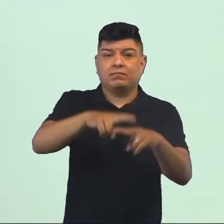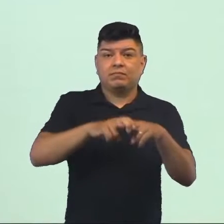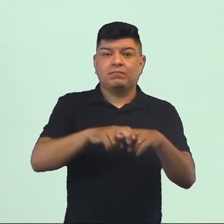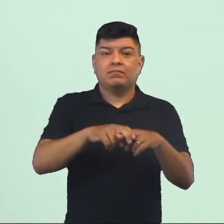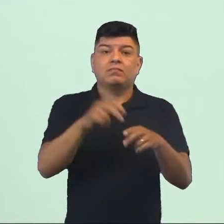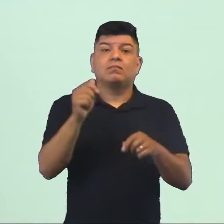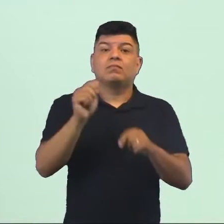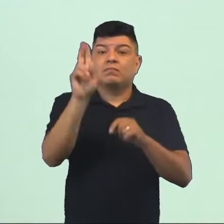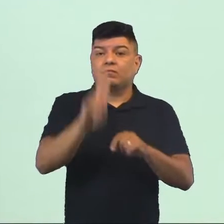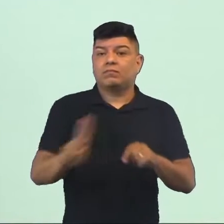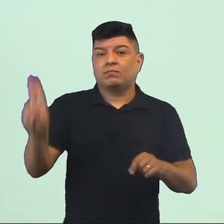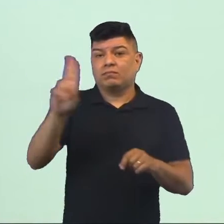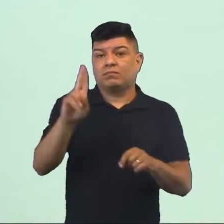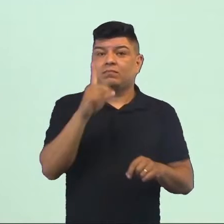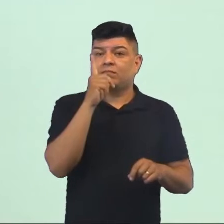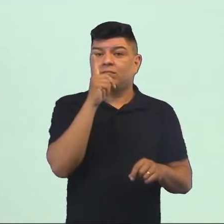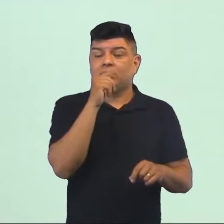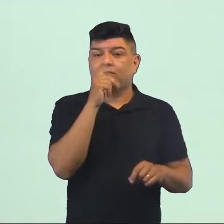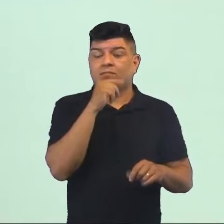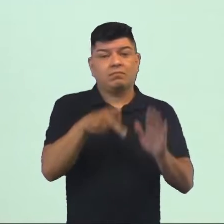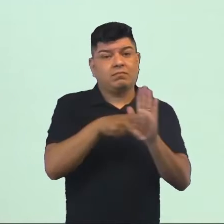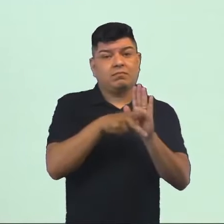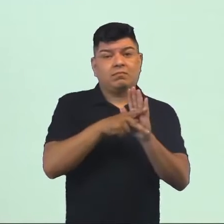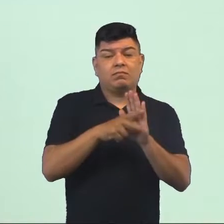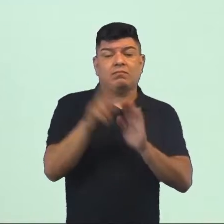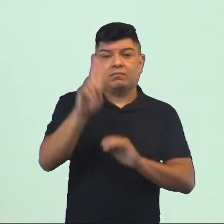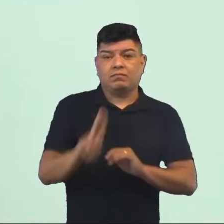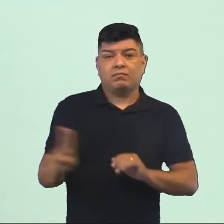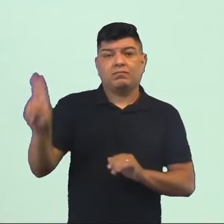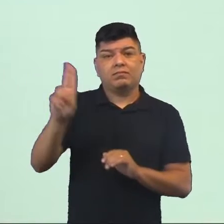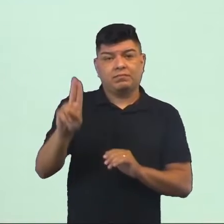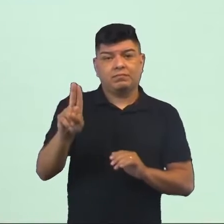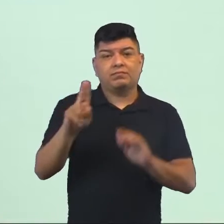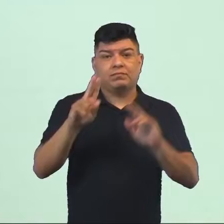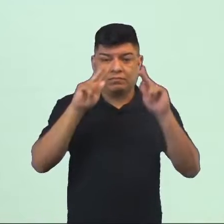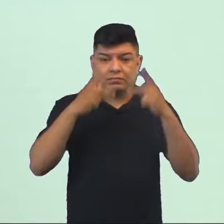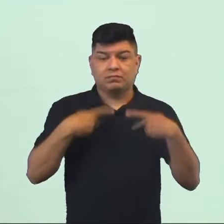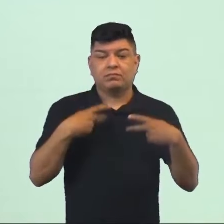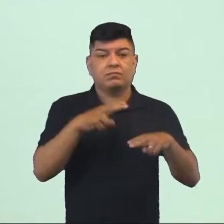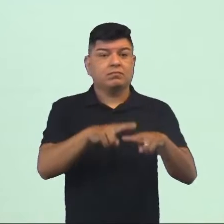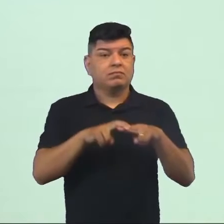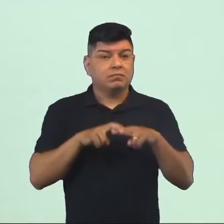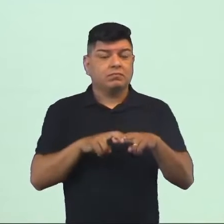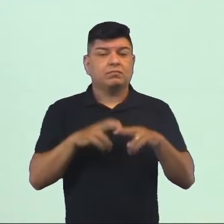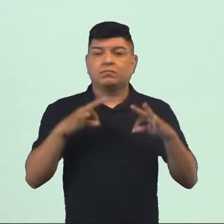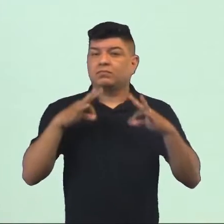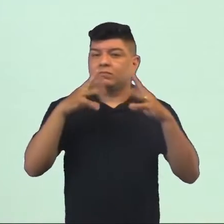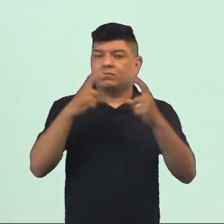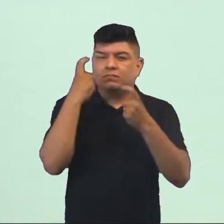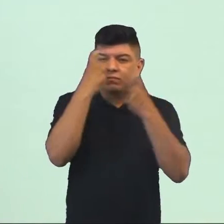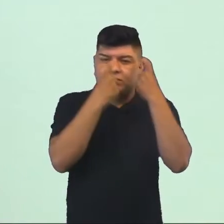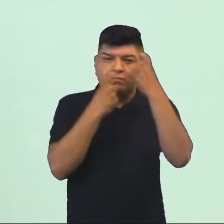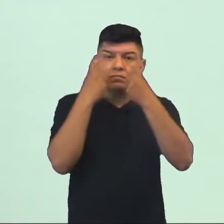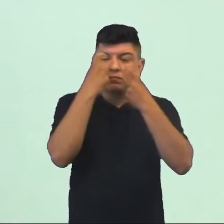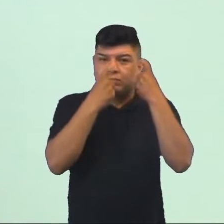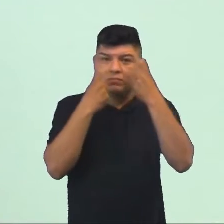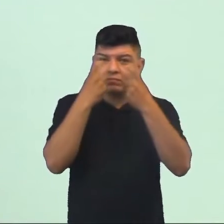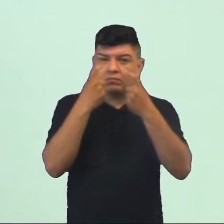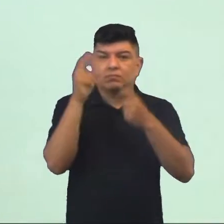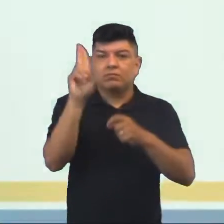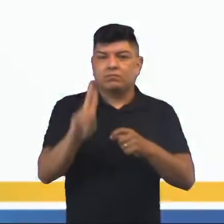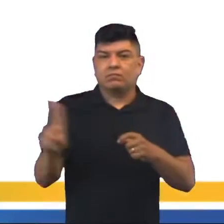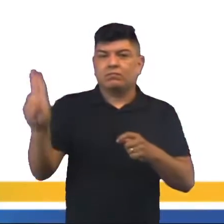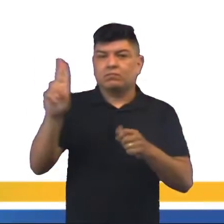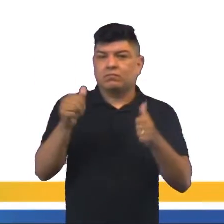na agricultura é a água potável, pronta, própria para o consumo. Então, há essa questão toda da preocupação sobre esse